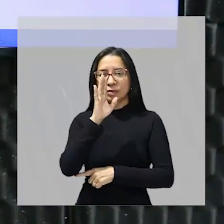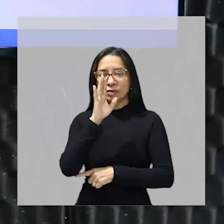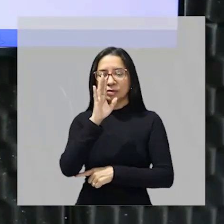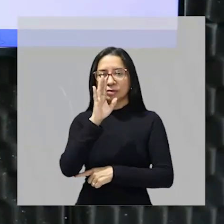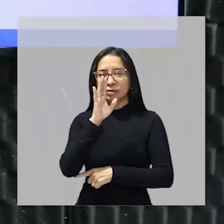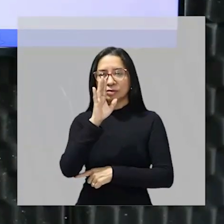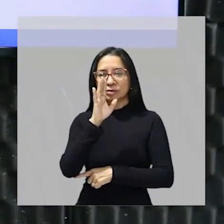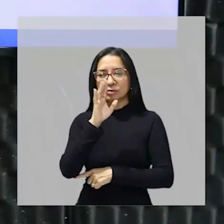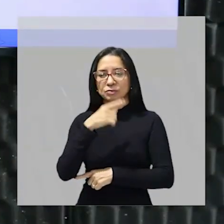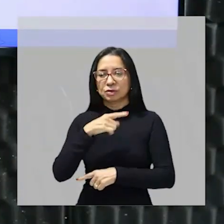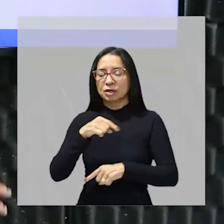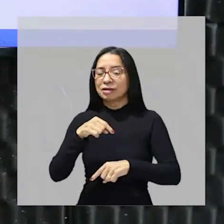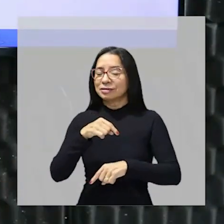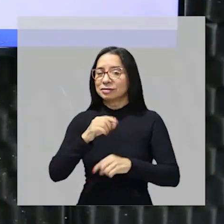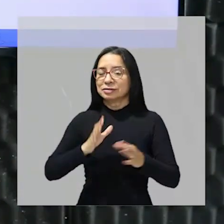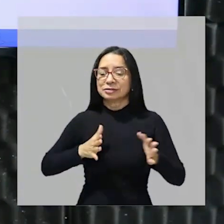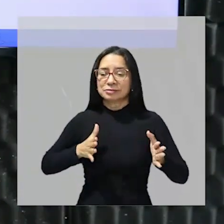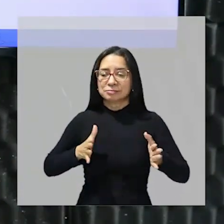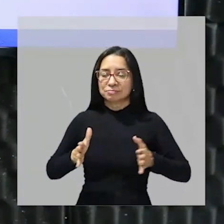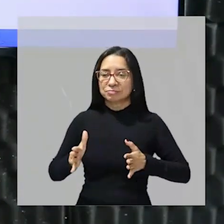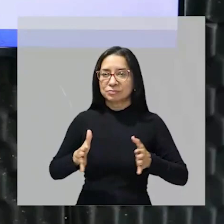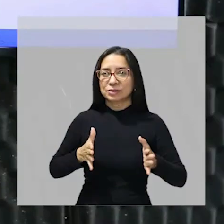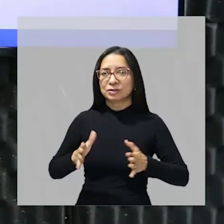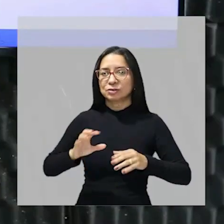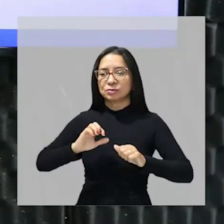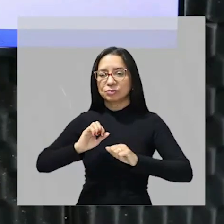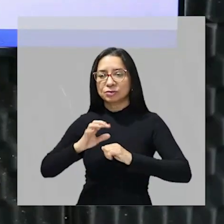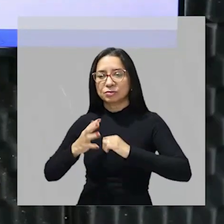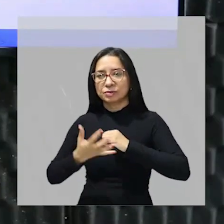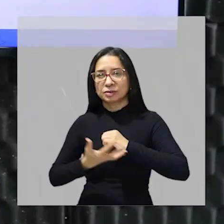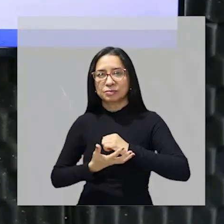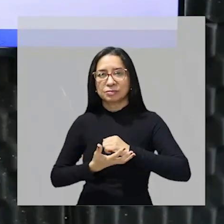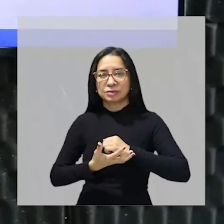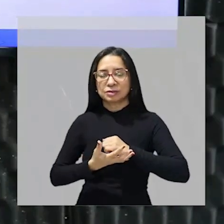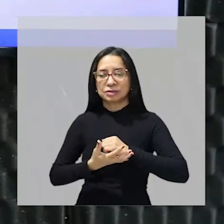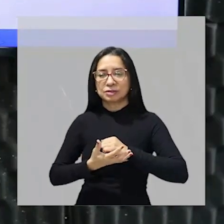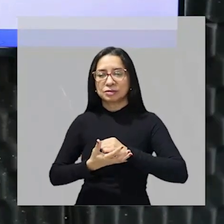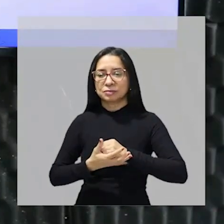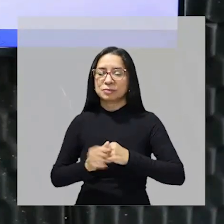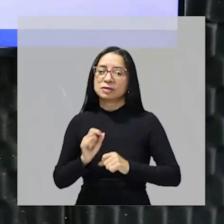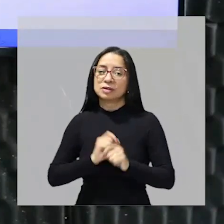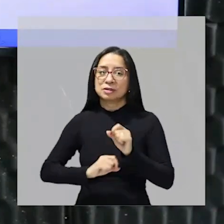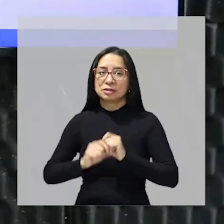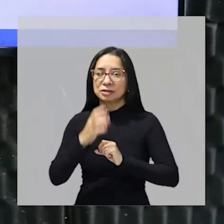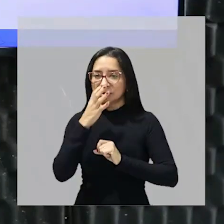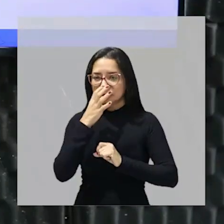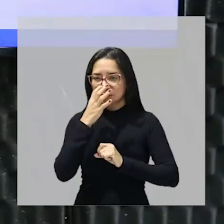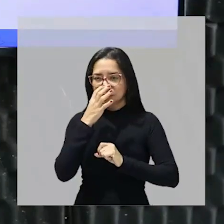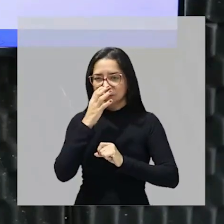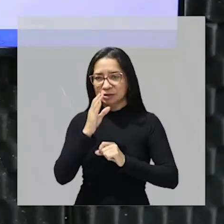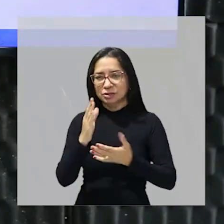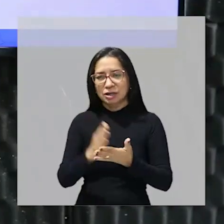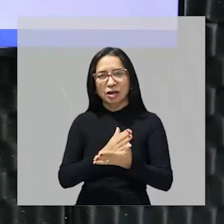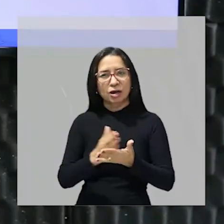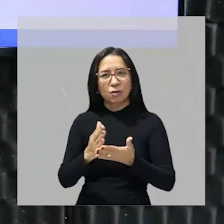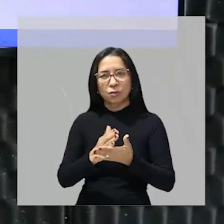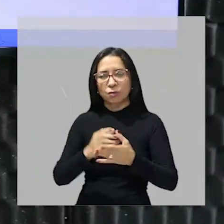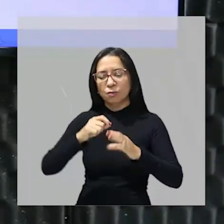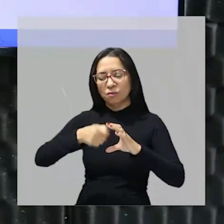de pandemia, que assistem TikTok e diversos outros canais, né, da mídia, não assistiram algum